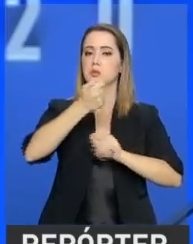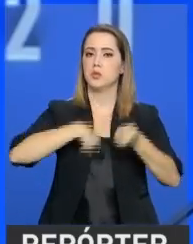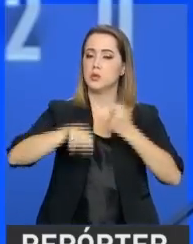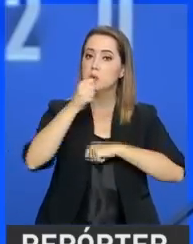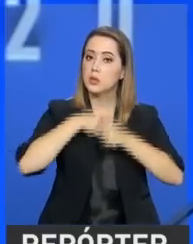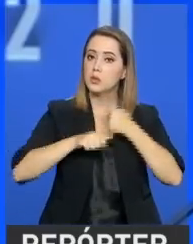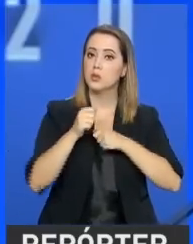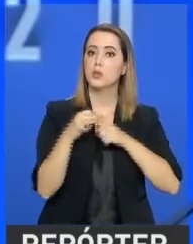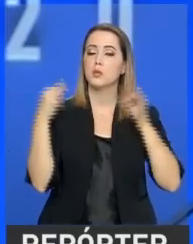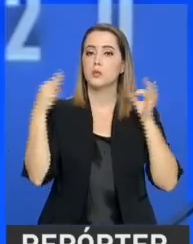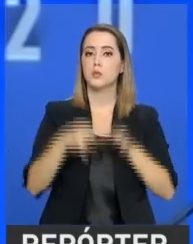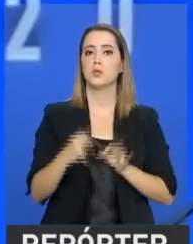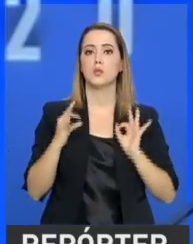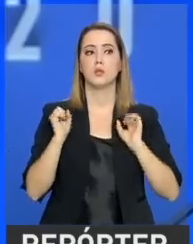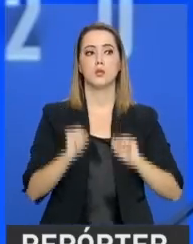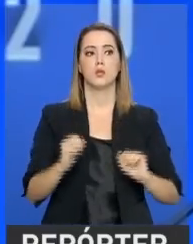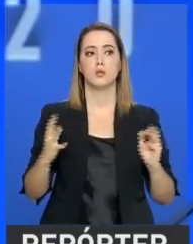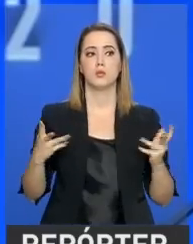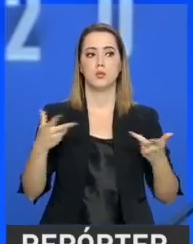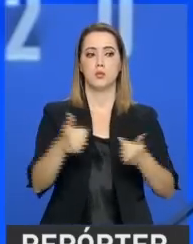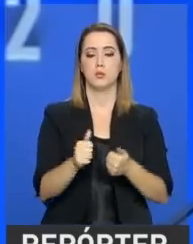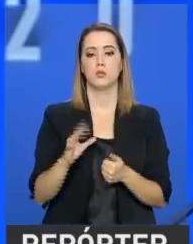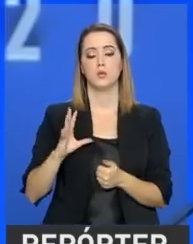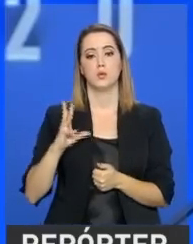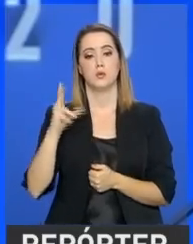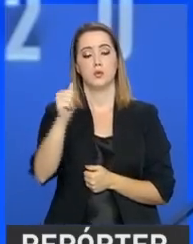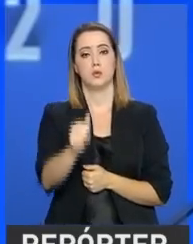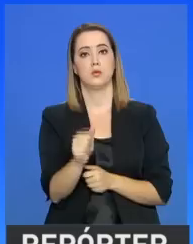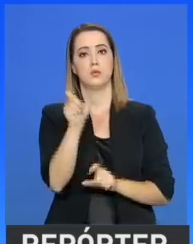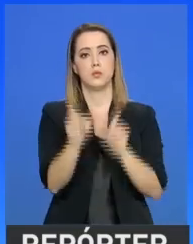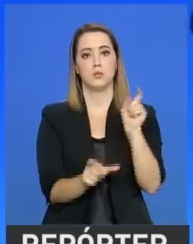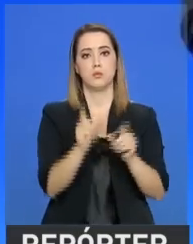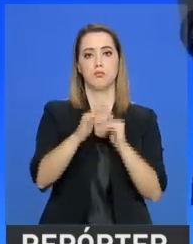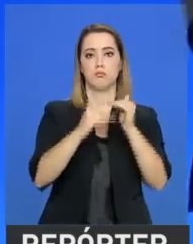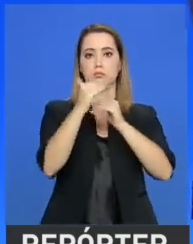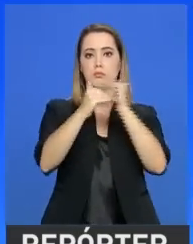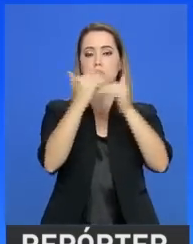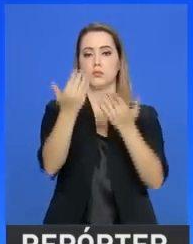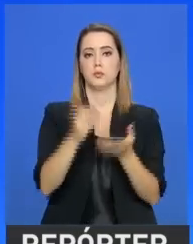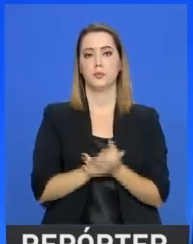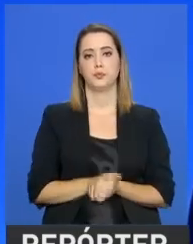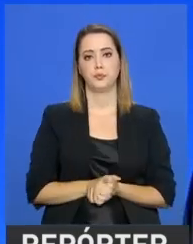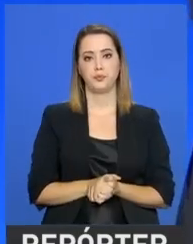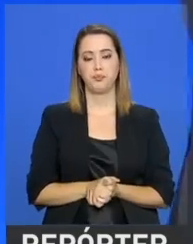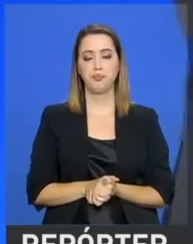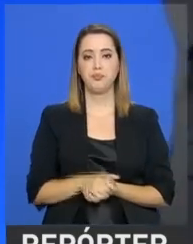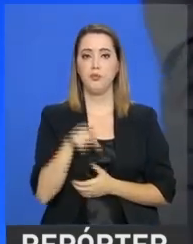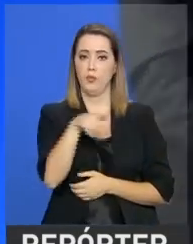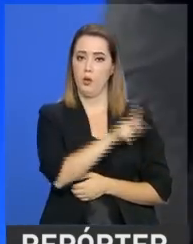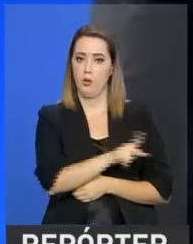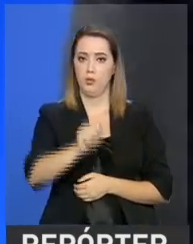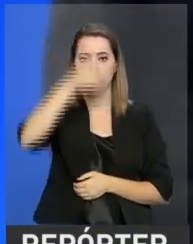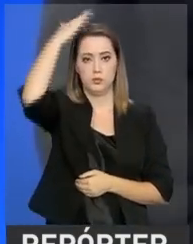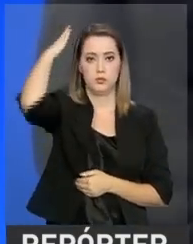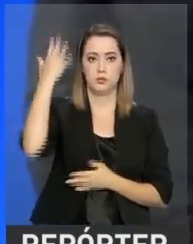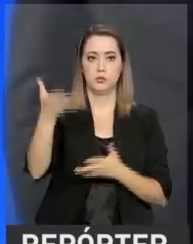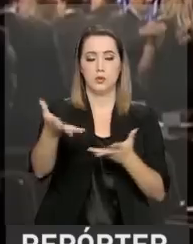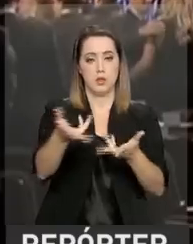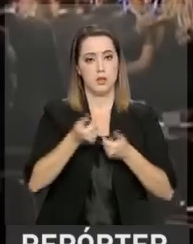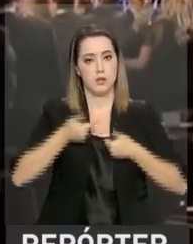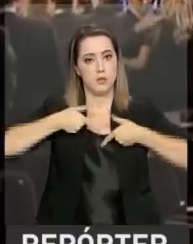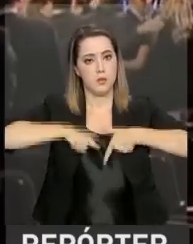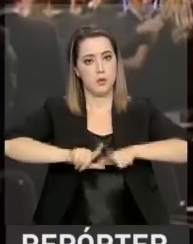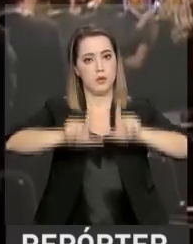que possibilite a todos crescer e prosperar. O presidente Michel Temer recebeu o prêmio Líder do Brasil